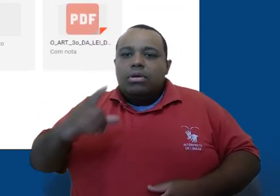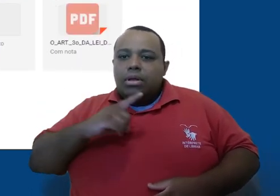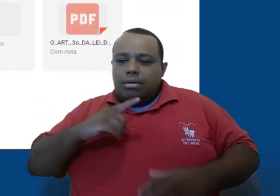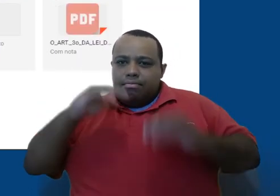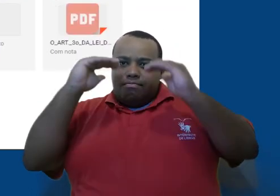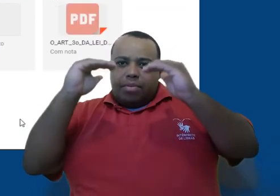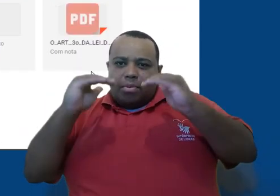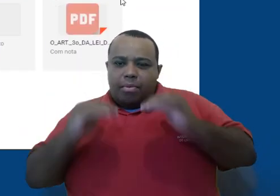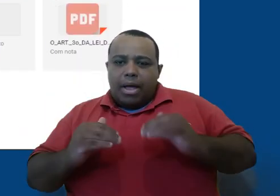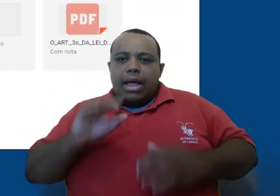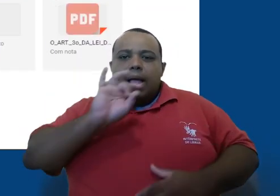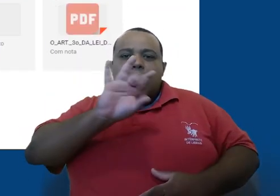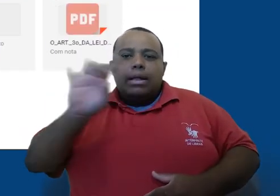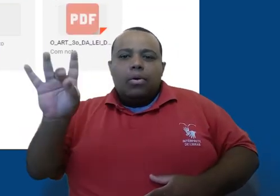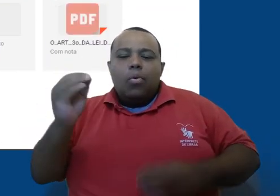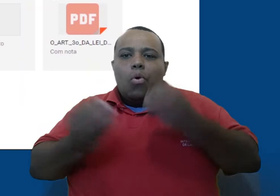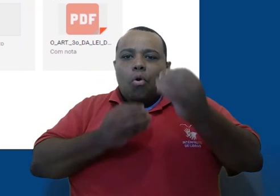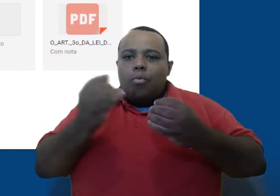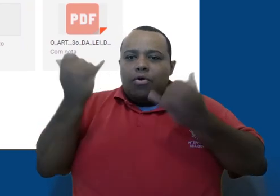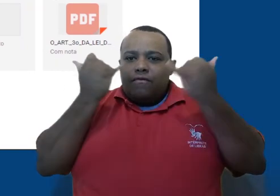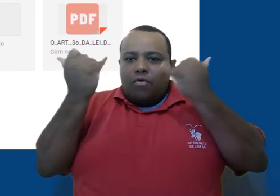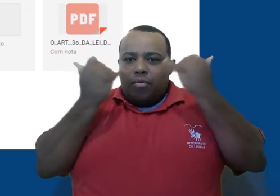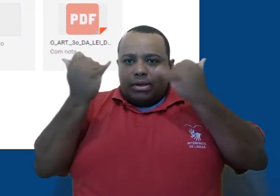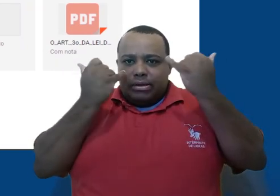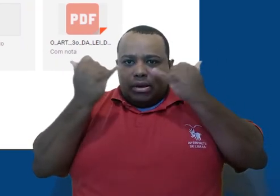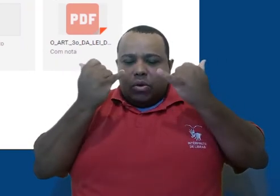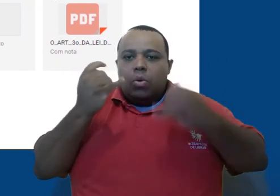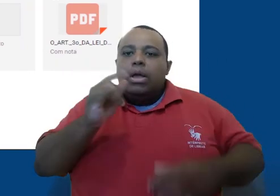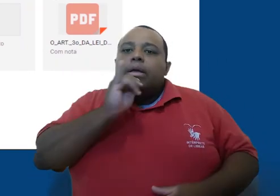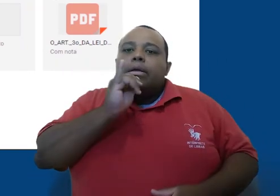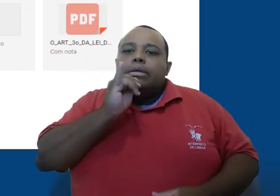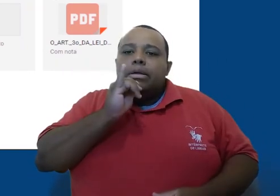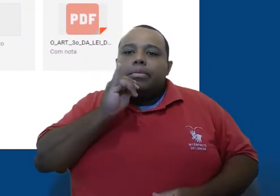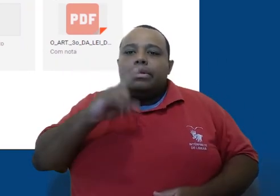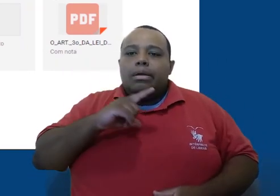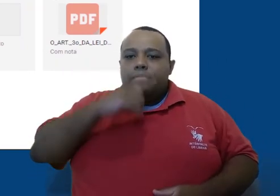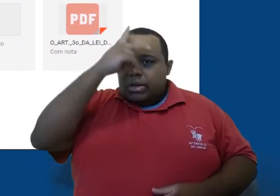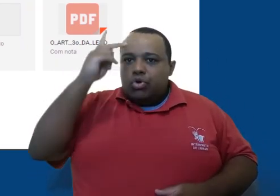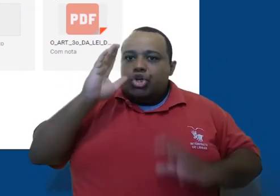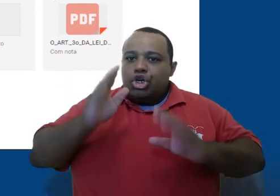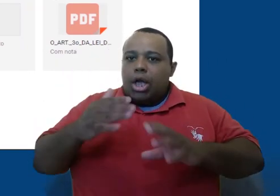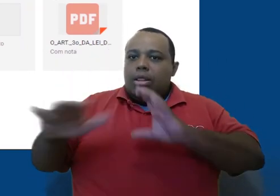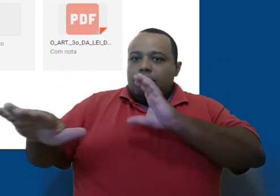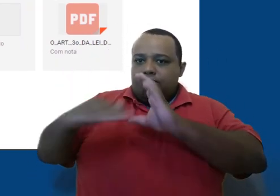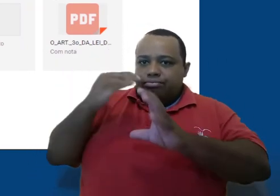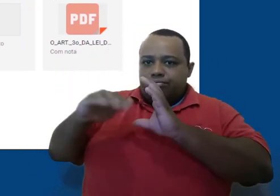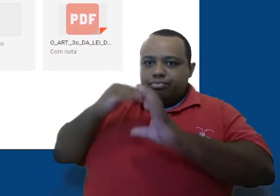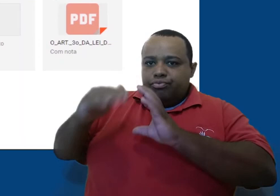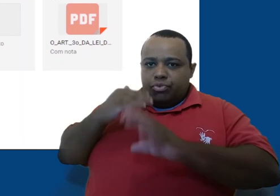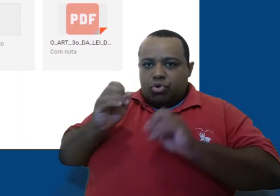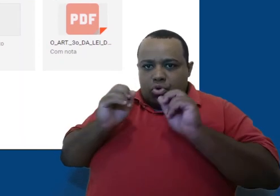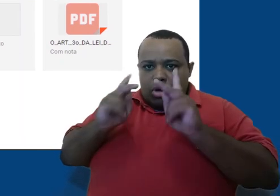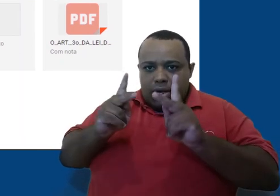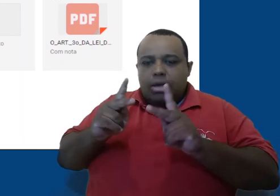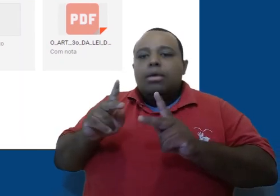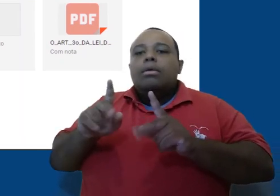primeiramente na seção central dessa página se analisarmos a situação das entregas dos alunos podemos ver logo abaixo dos Campos de anexos